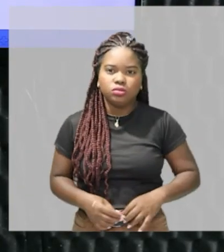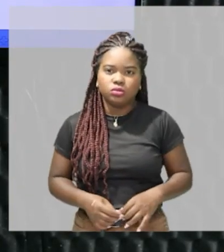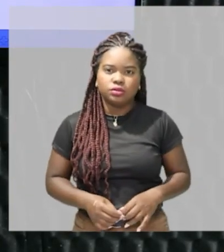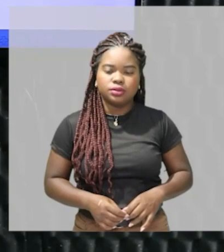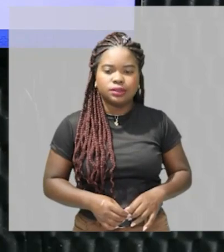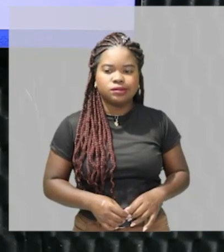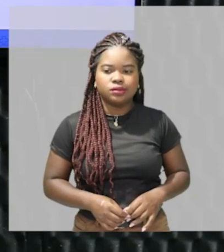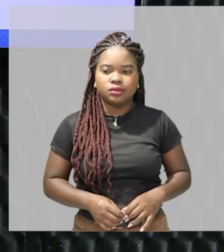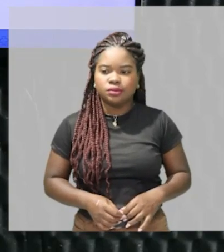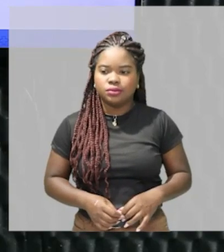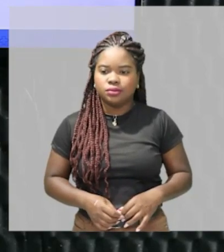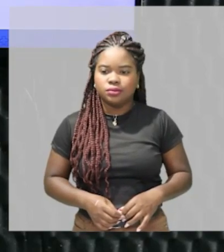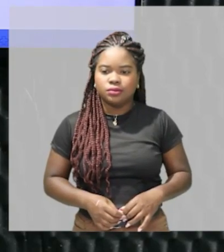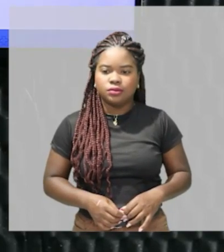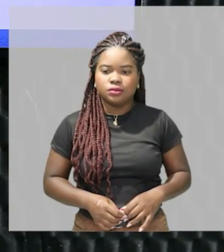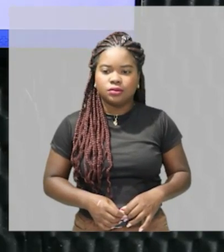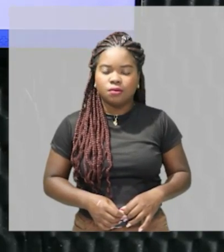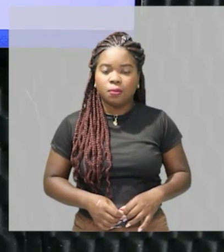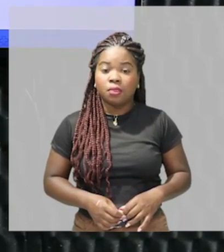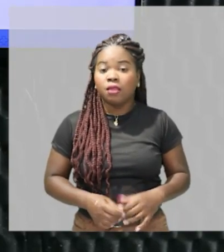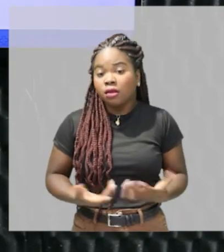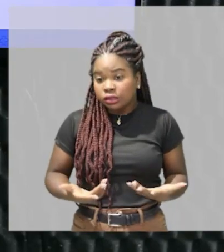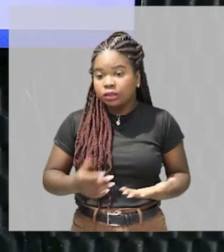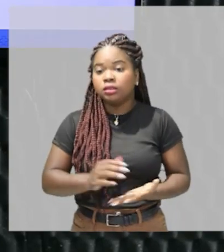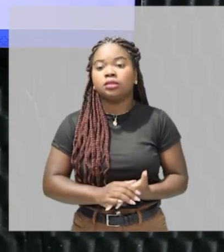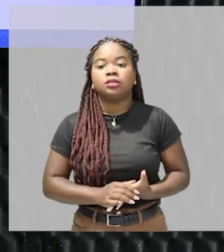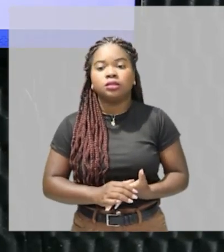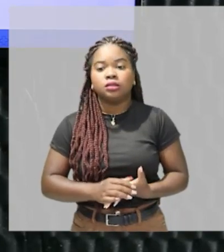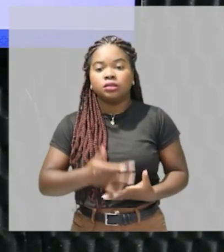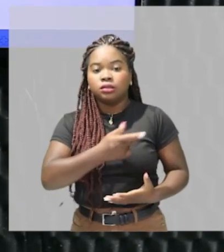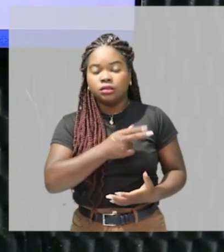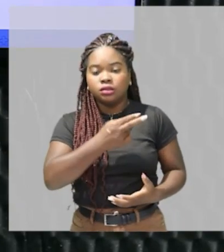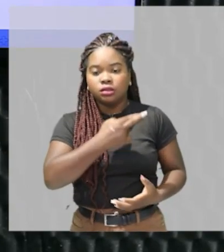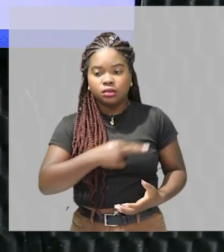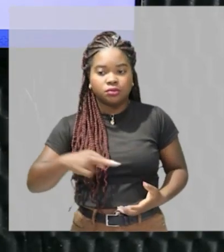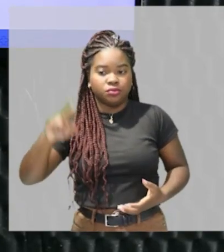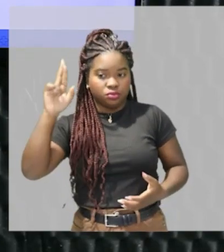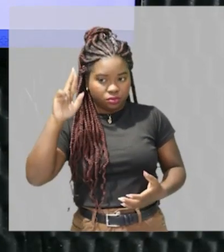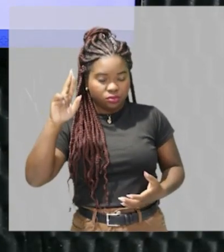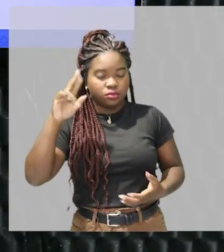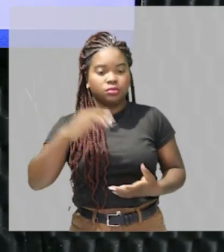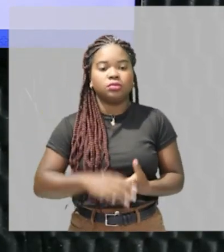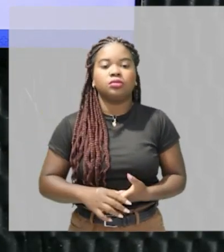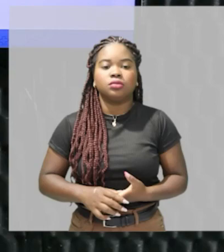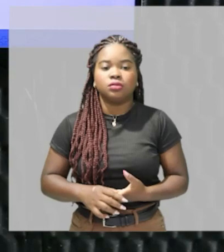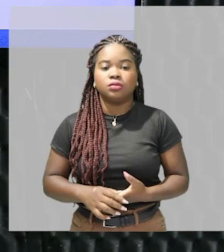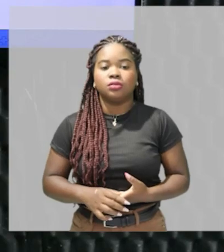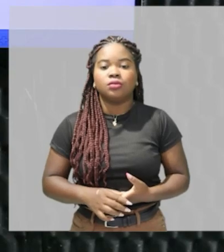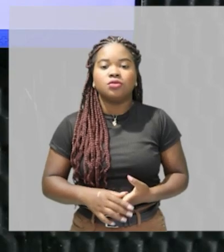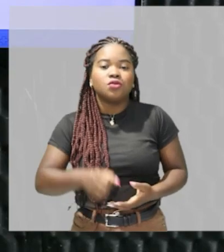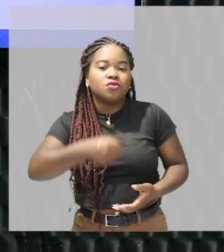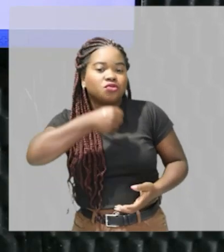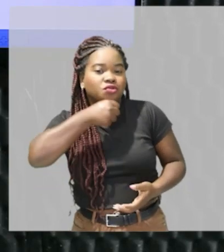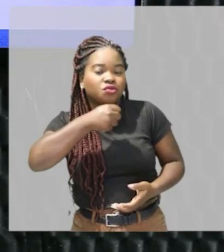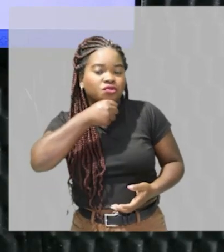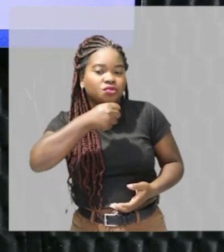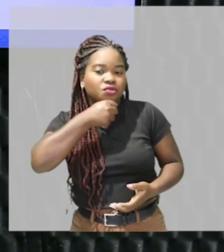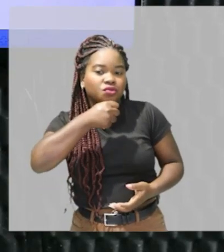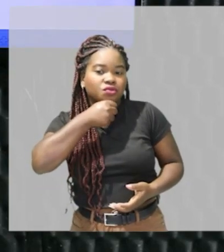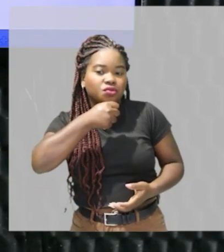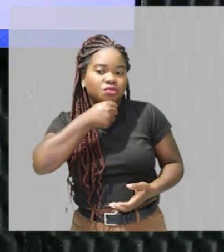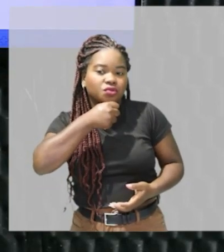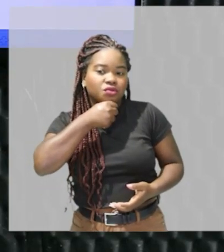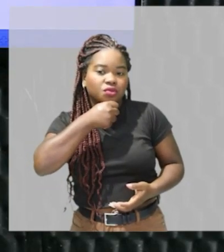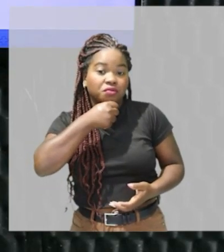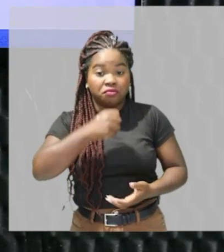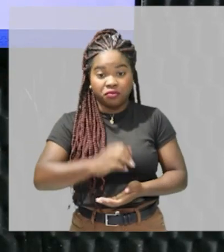12. Eles estão envelhecendo e a quantidade caiu para 12, comparado com